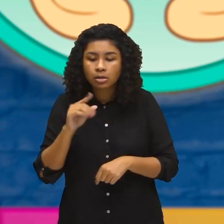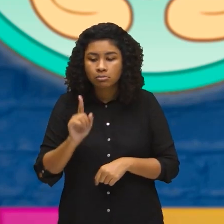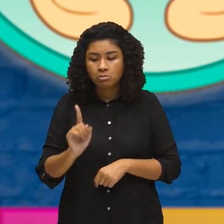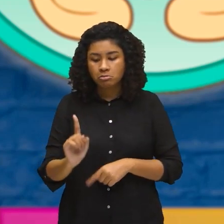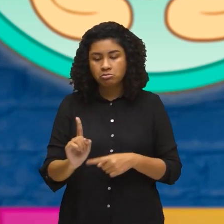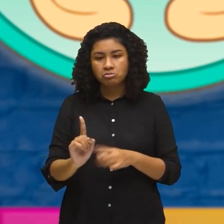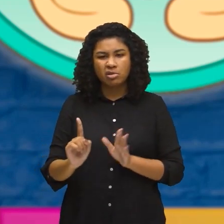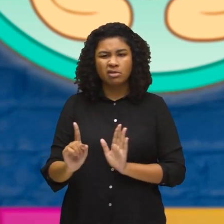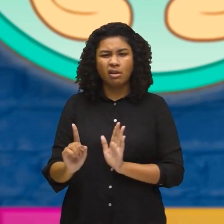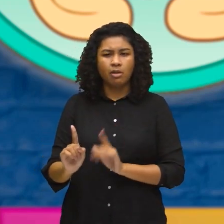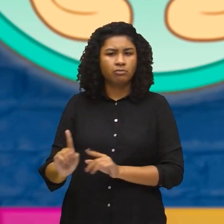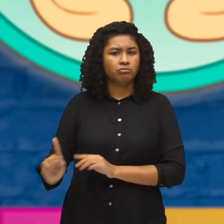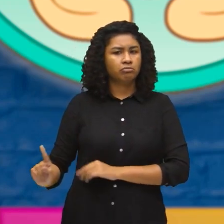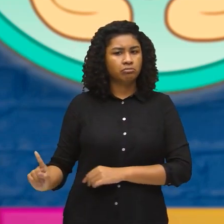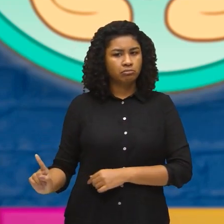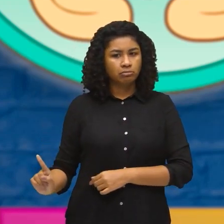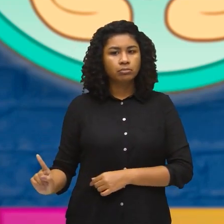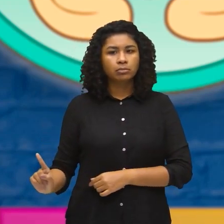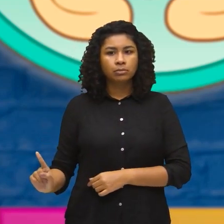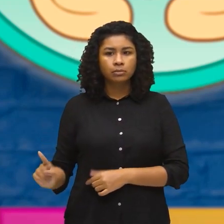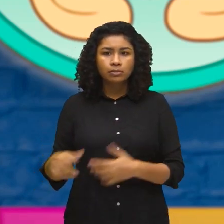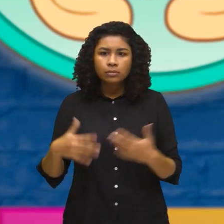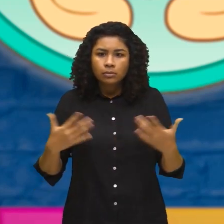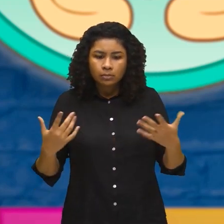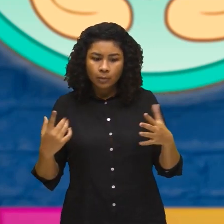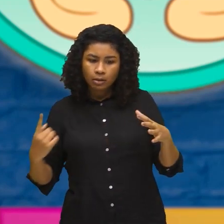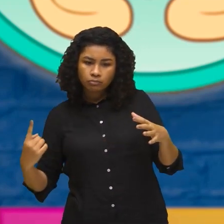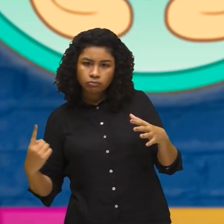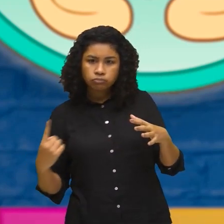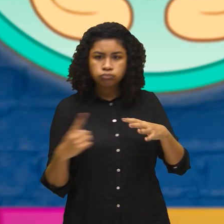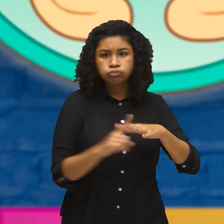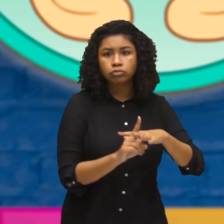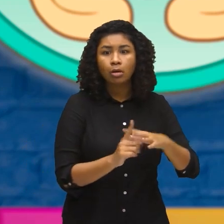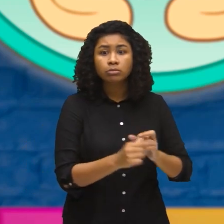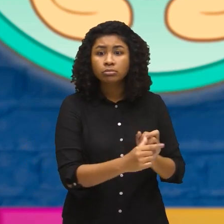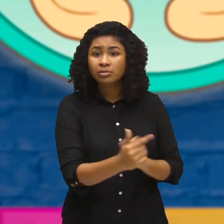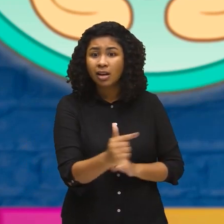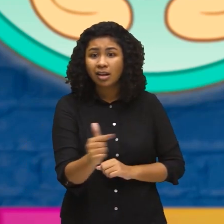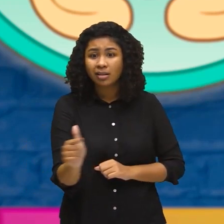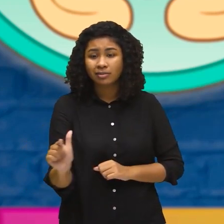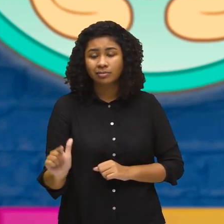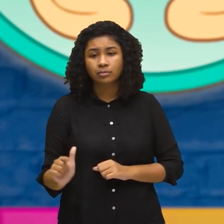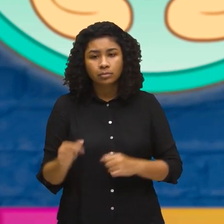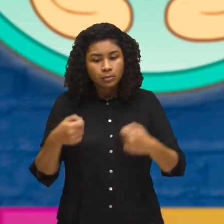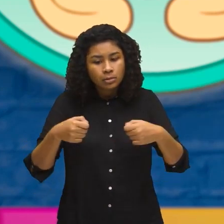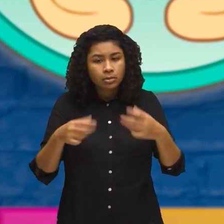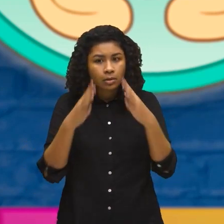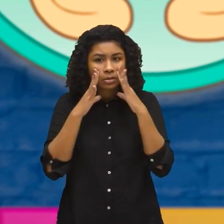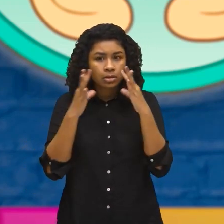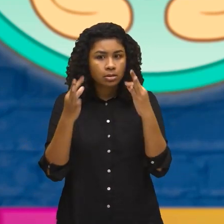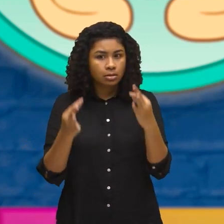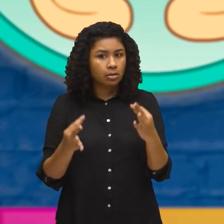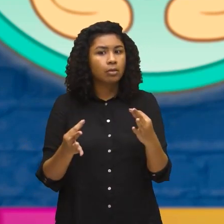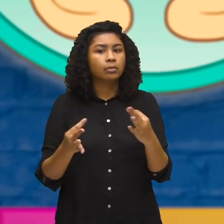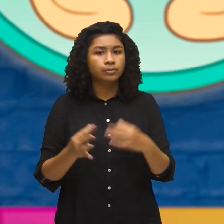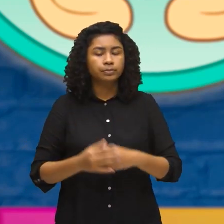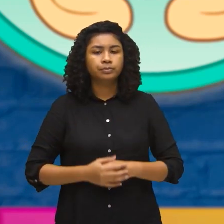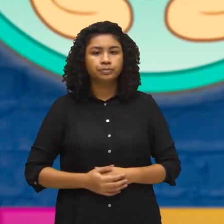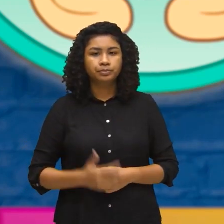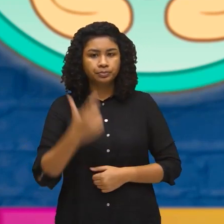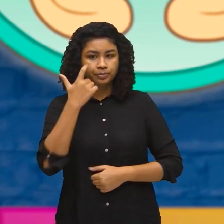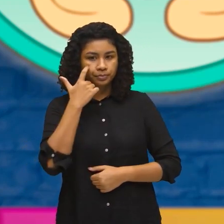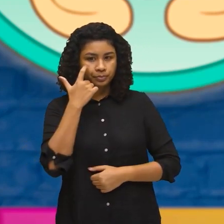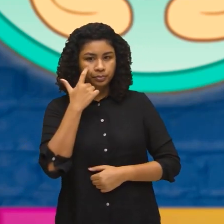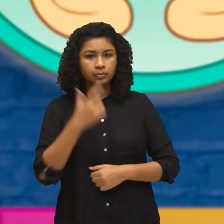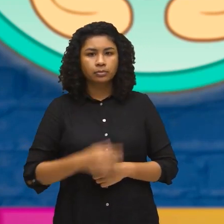Então, isso é uma questão que a gente precisa observar, tá bom? Passando do sinal de alerta para a vítima, tem algum